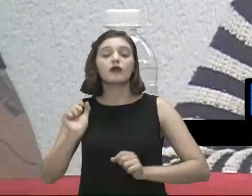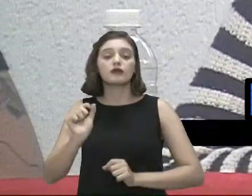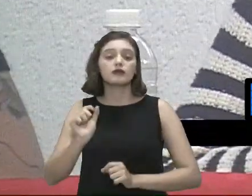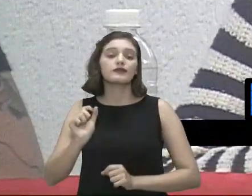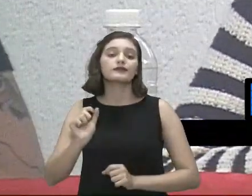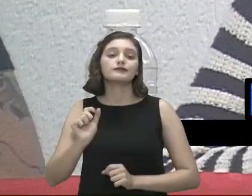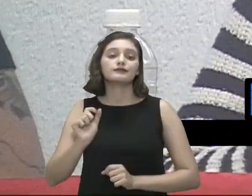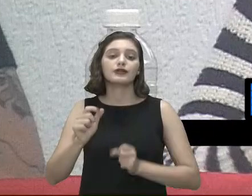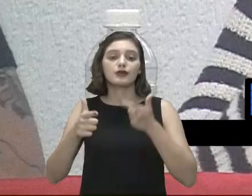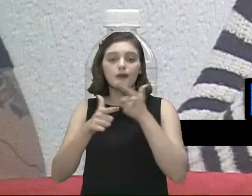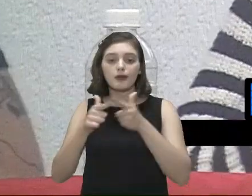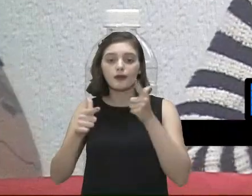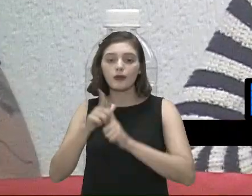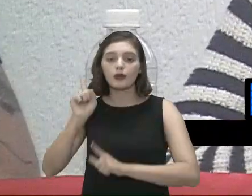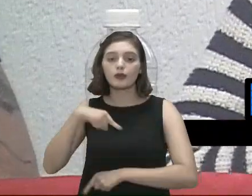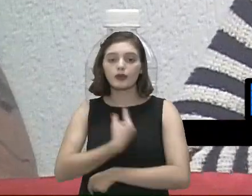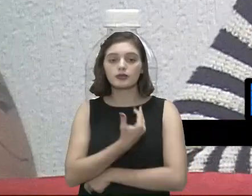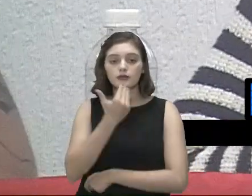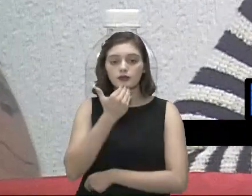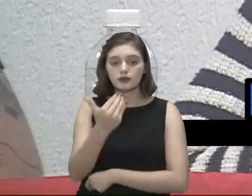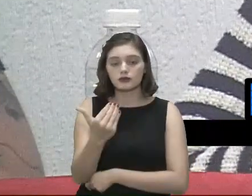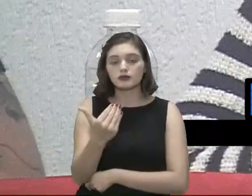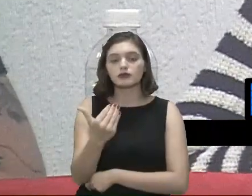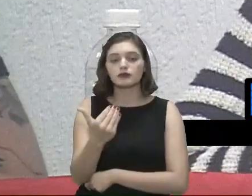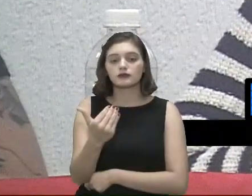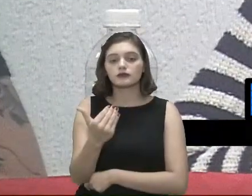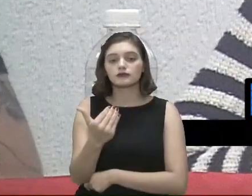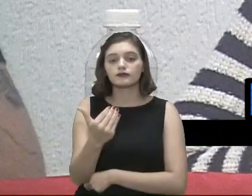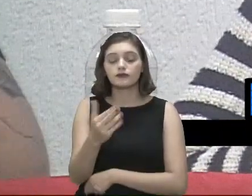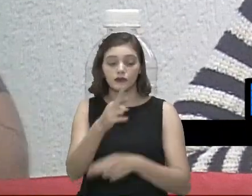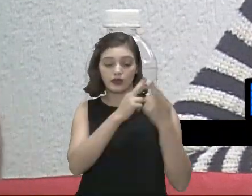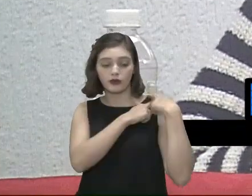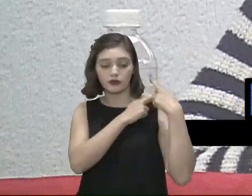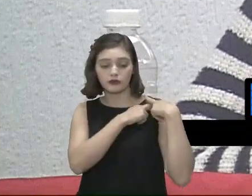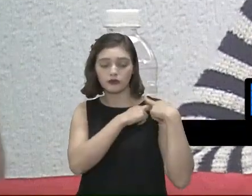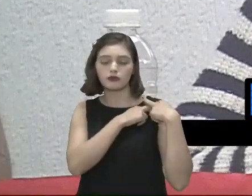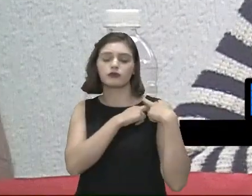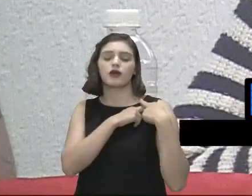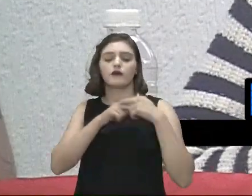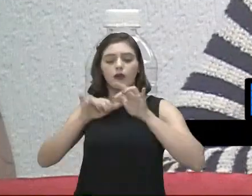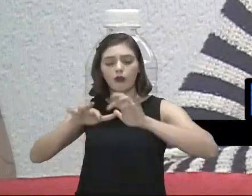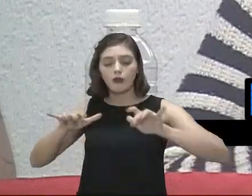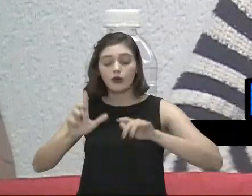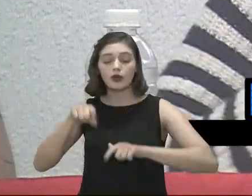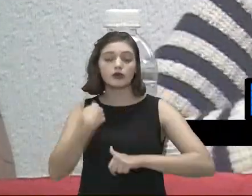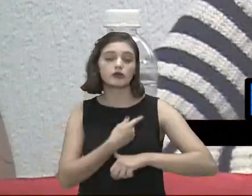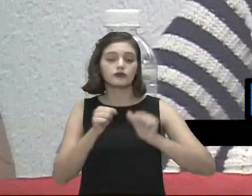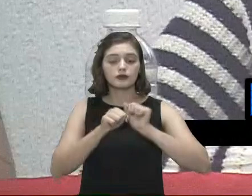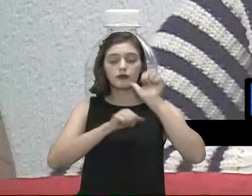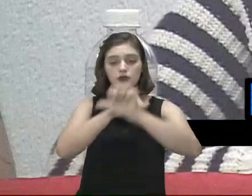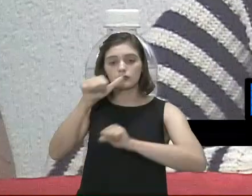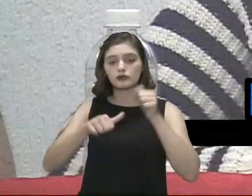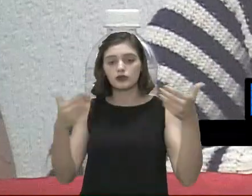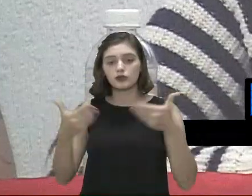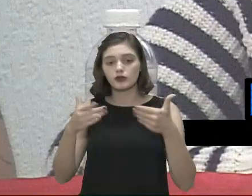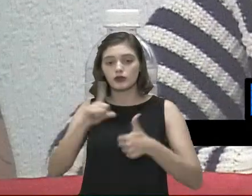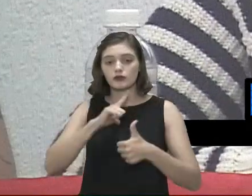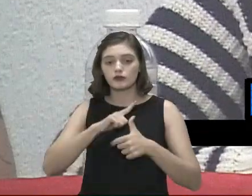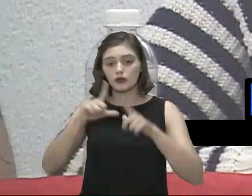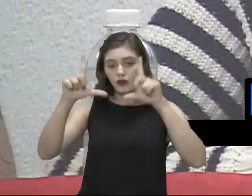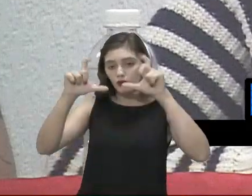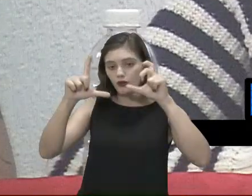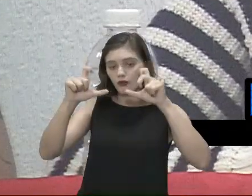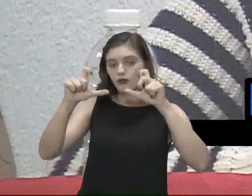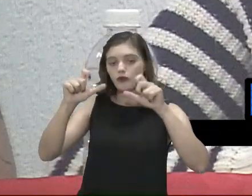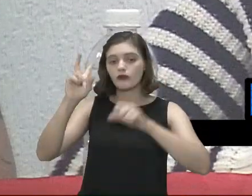situação específica, a gente também pediu, chamou os responsáveis pela plataforma e a gente fez essa alteração. Inclusive, eu tenho um print aqui,